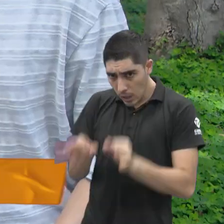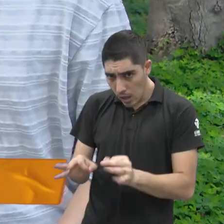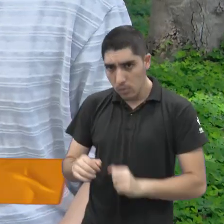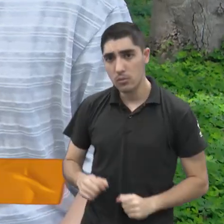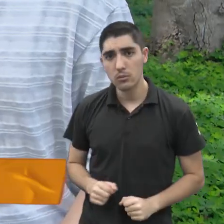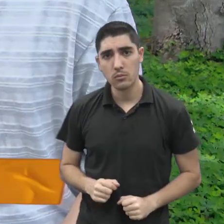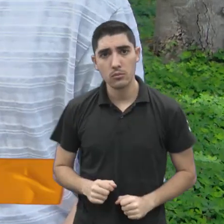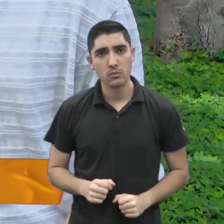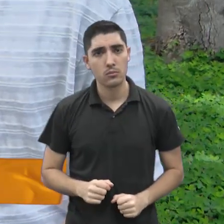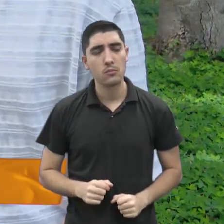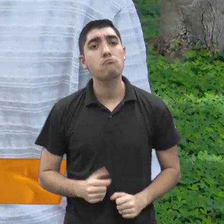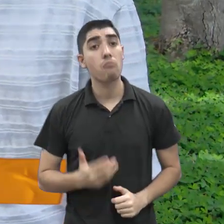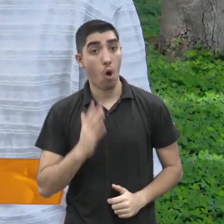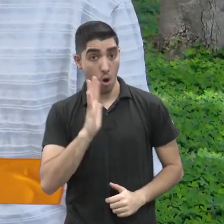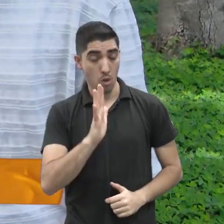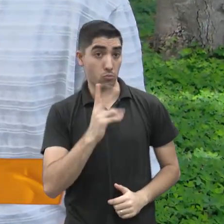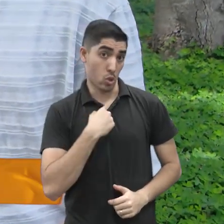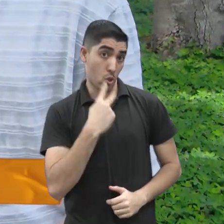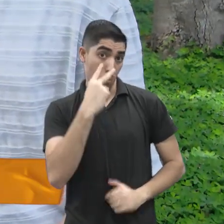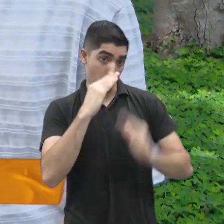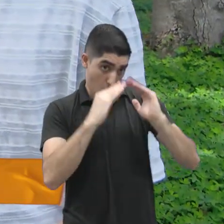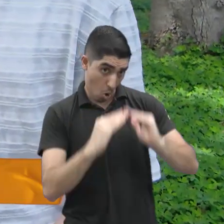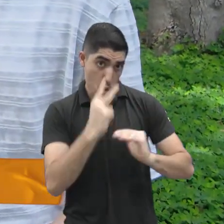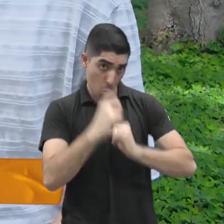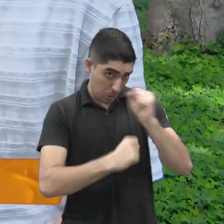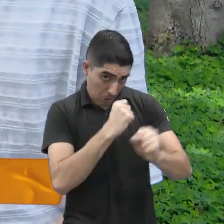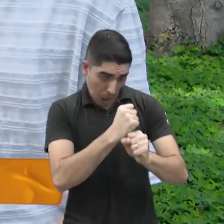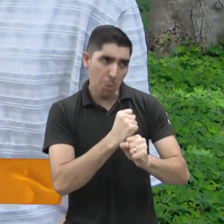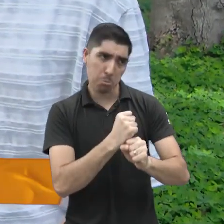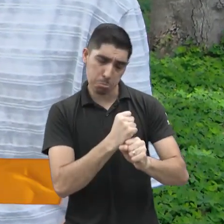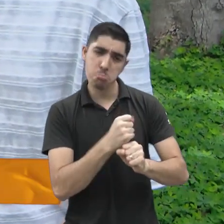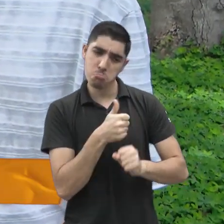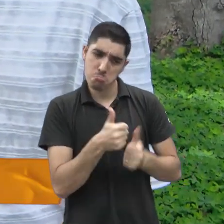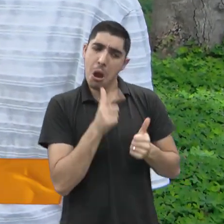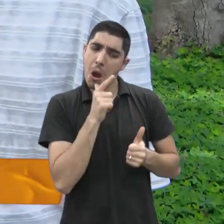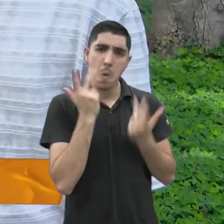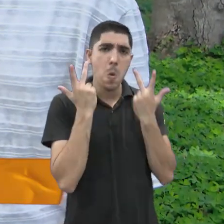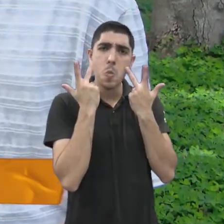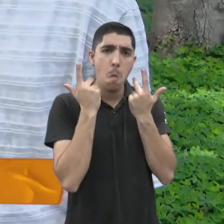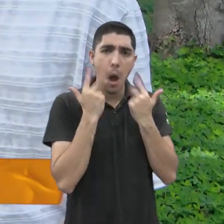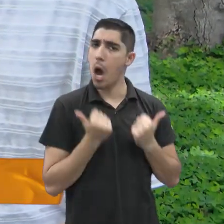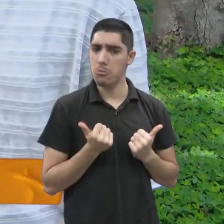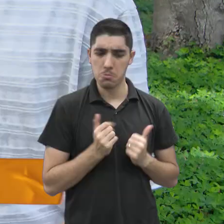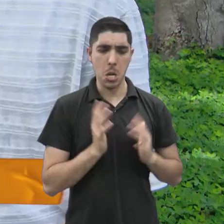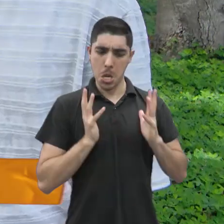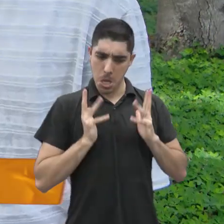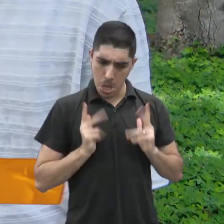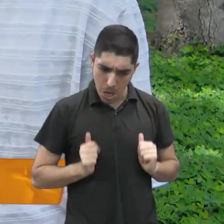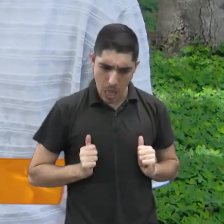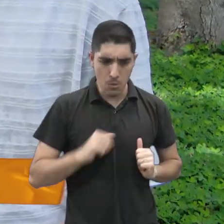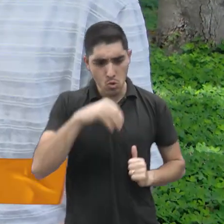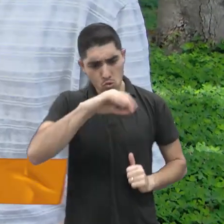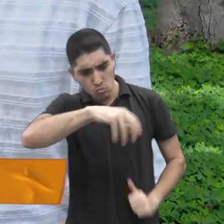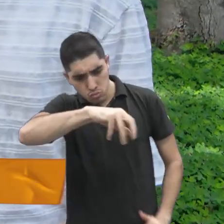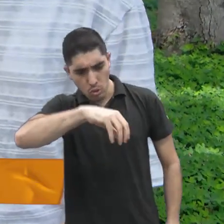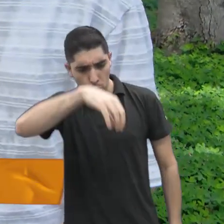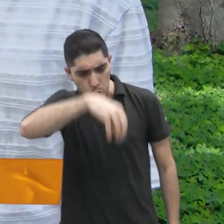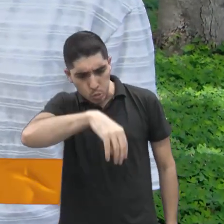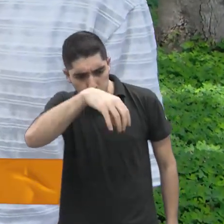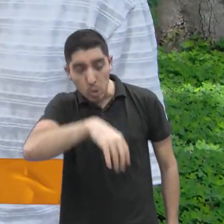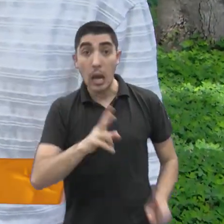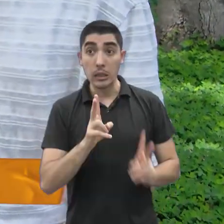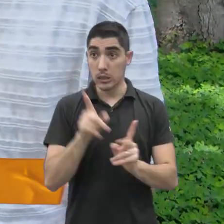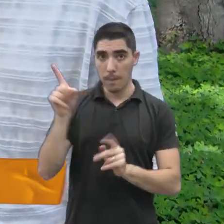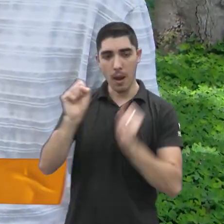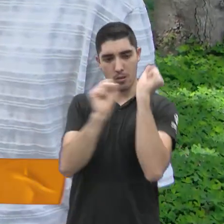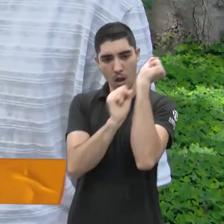correta? Bom, há 2 anos que eu estou morando lá, sim. Tá normal, a água sempre, eles estão sempre fazendo teste lá